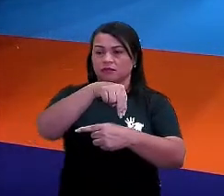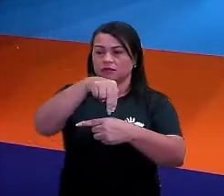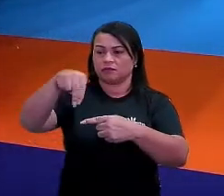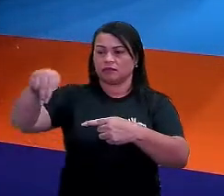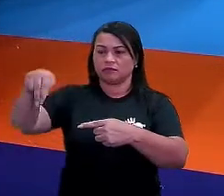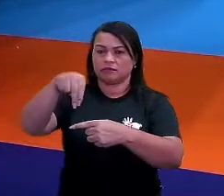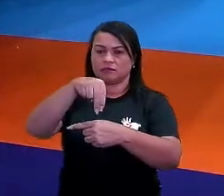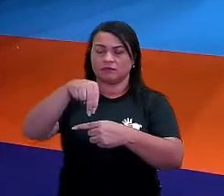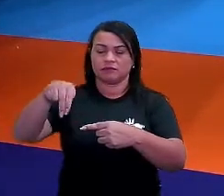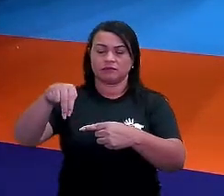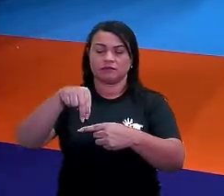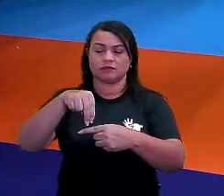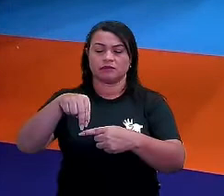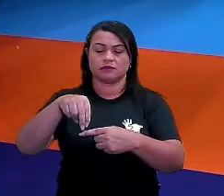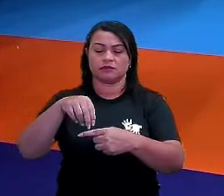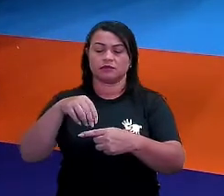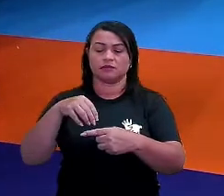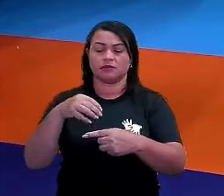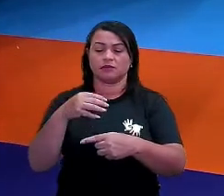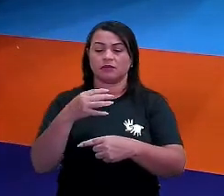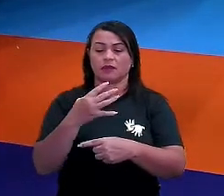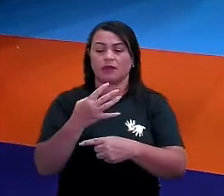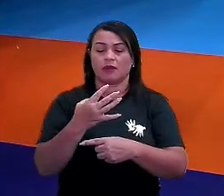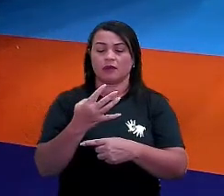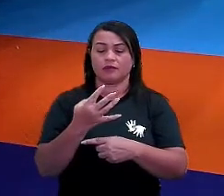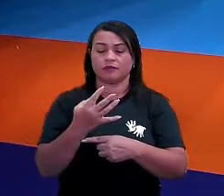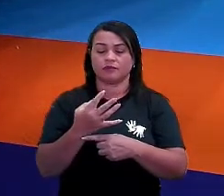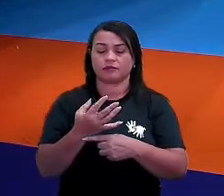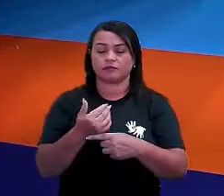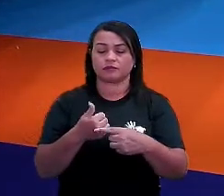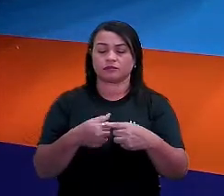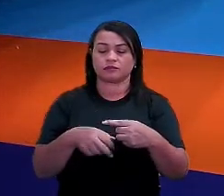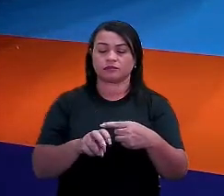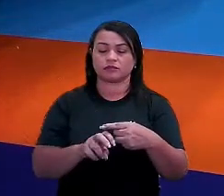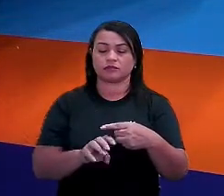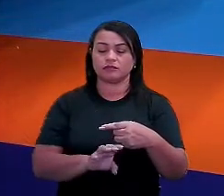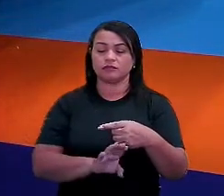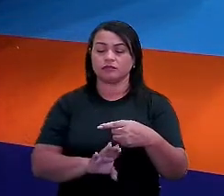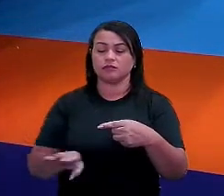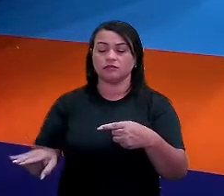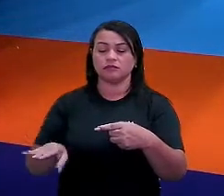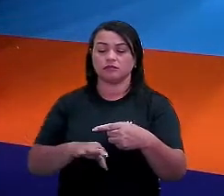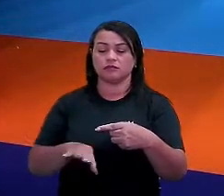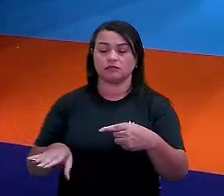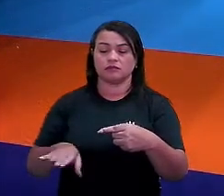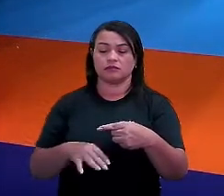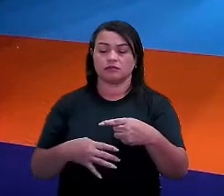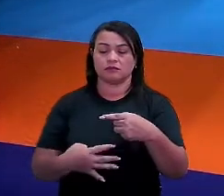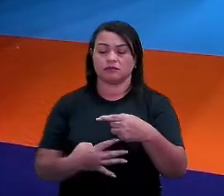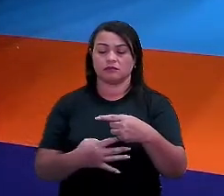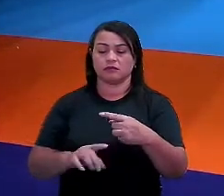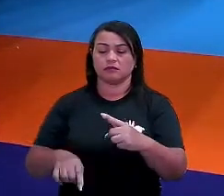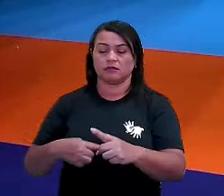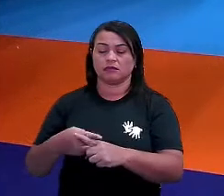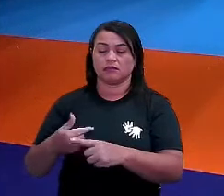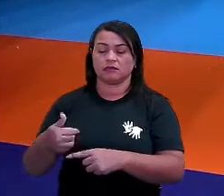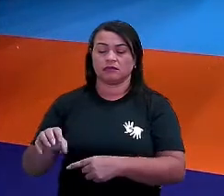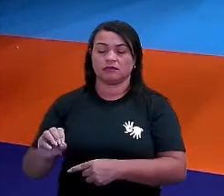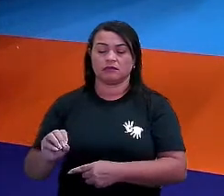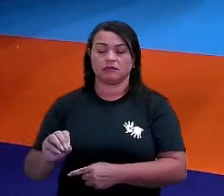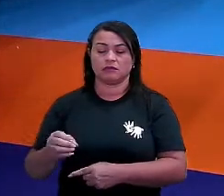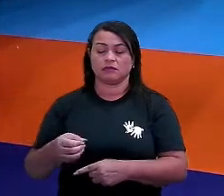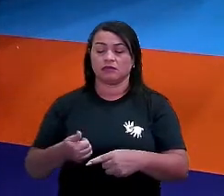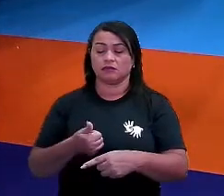numerador. 4 vezes 15, que são os meios, vão para o denominador. Então, 5 vezes 8,